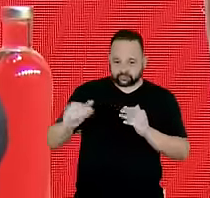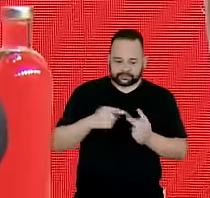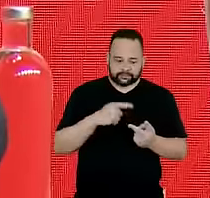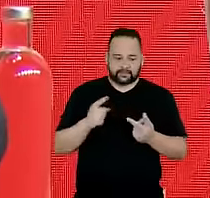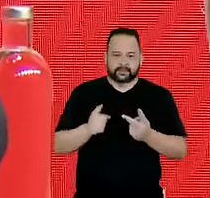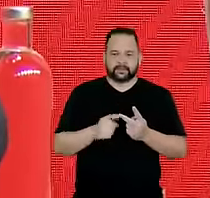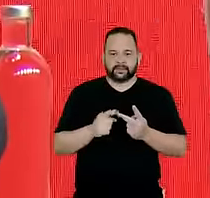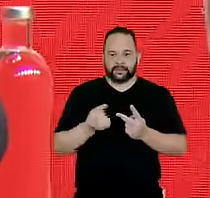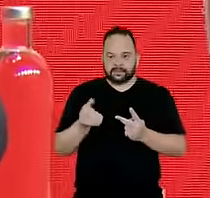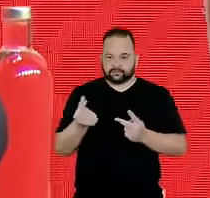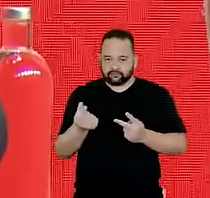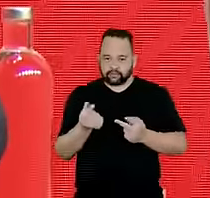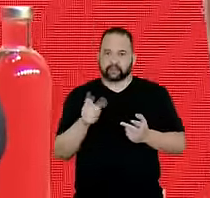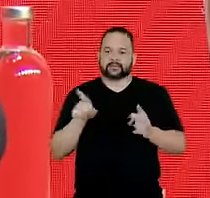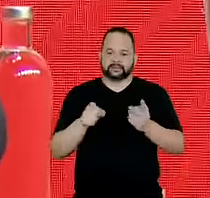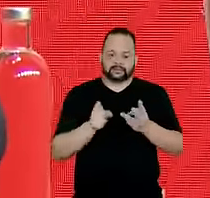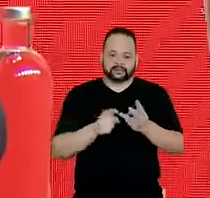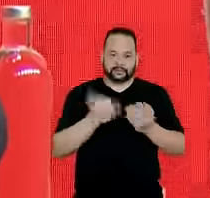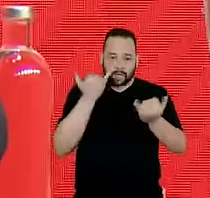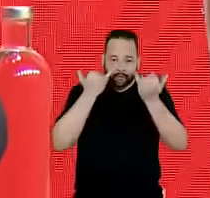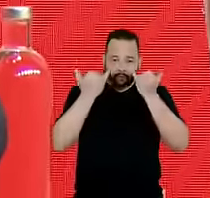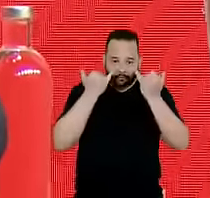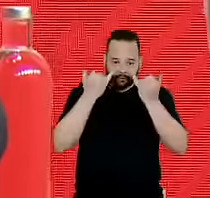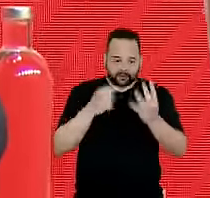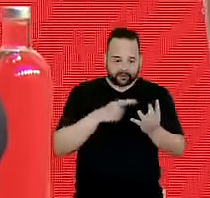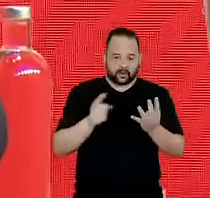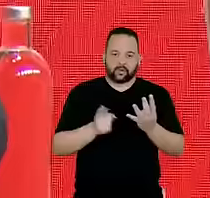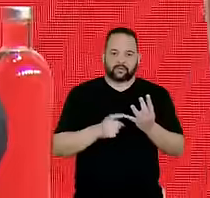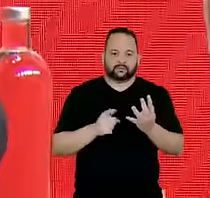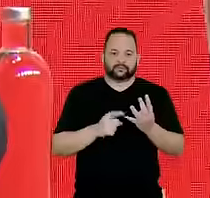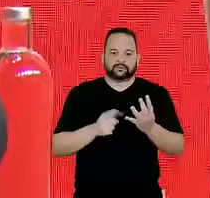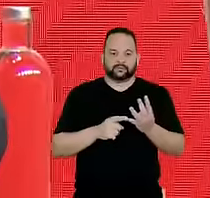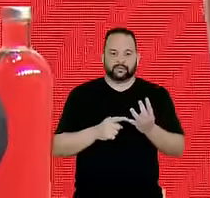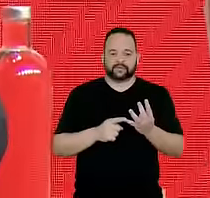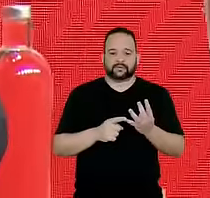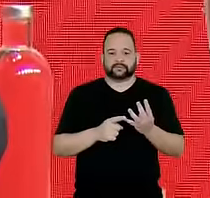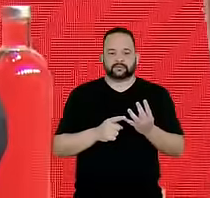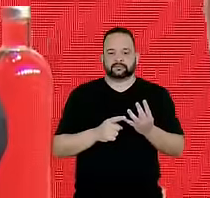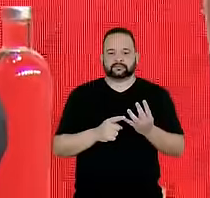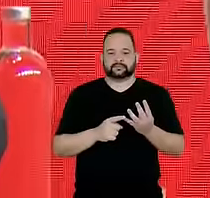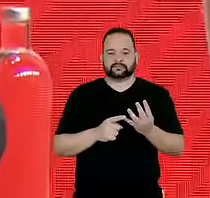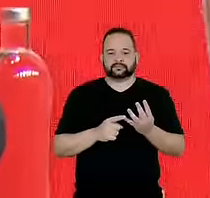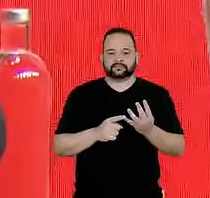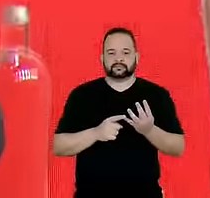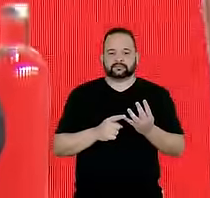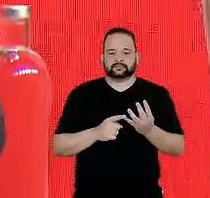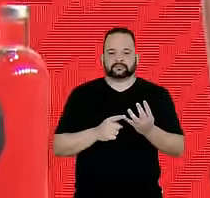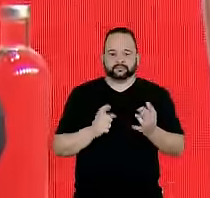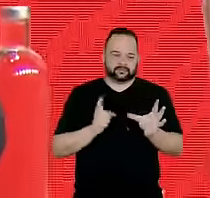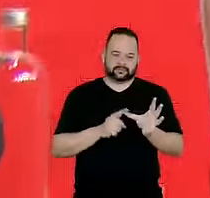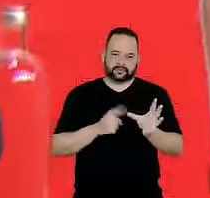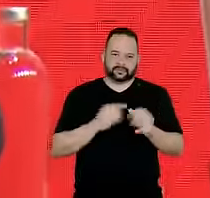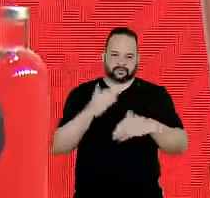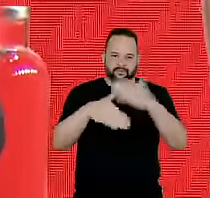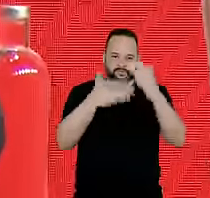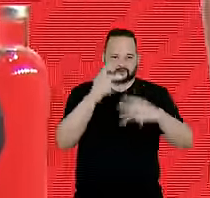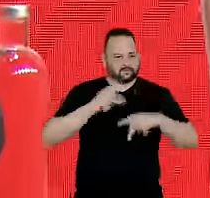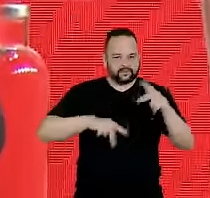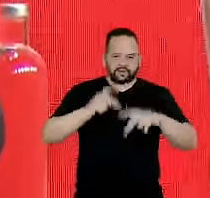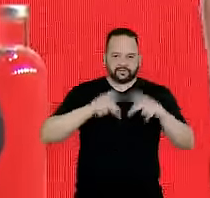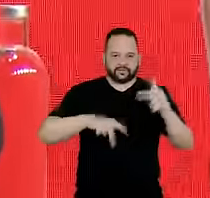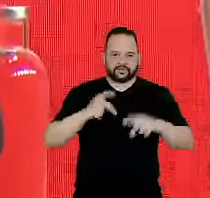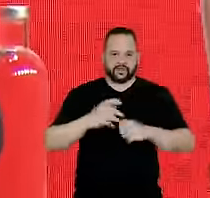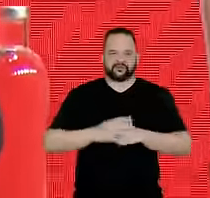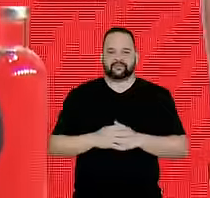report quarto as shooters quinto desenvolvimento de produtos e aí a gente dá cumprimento pro mercado de